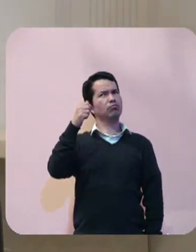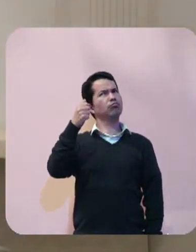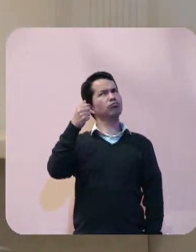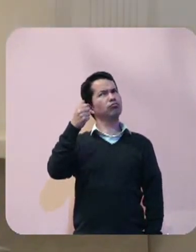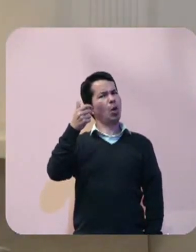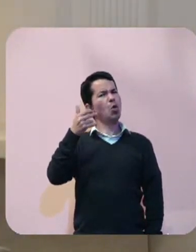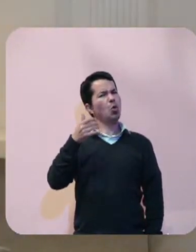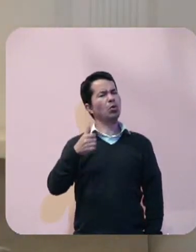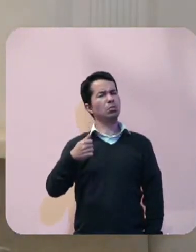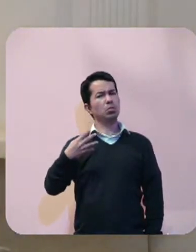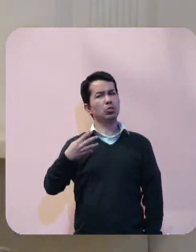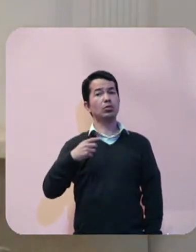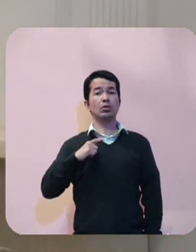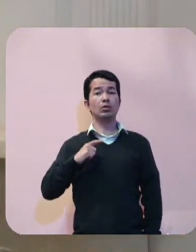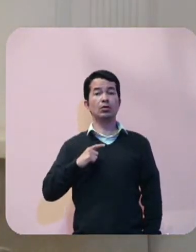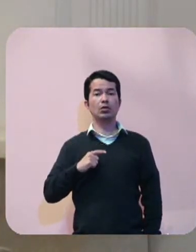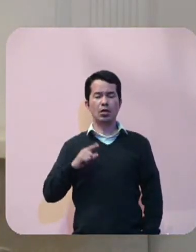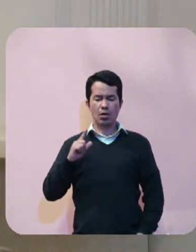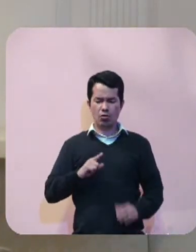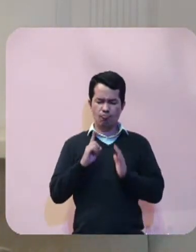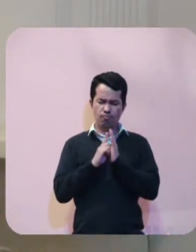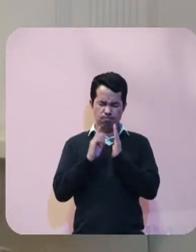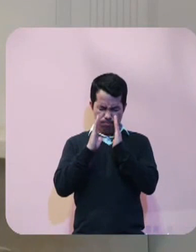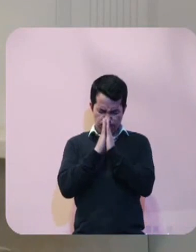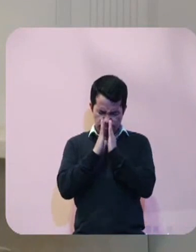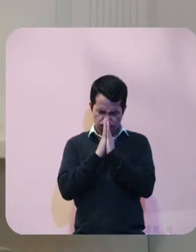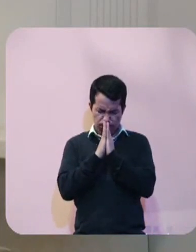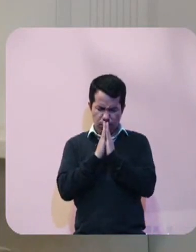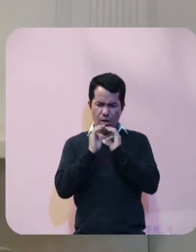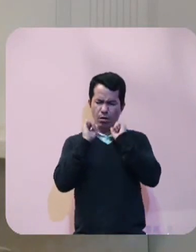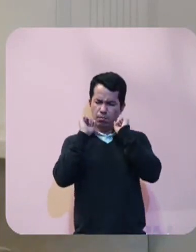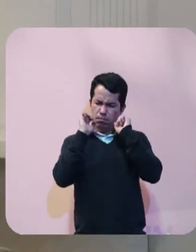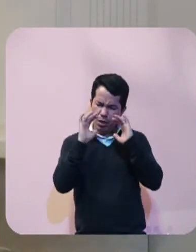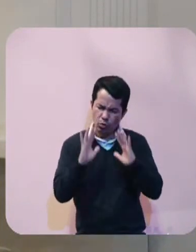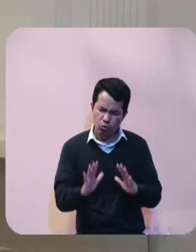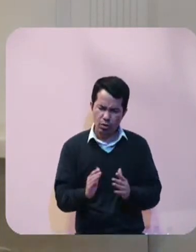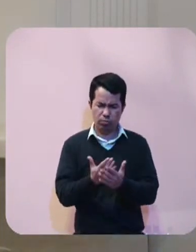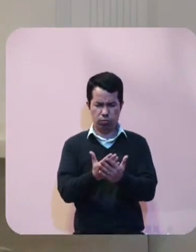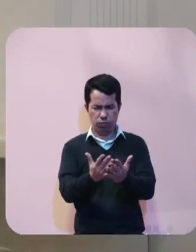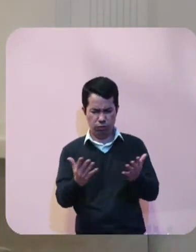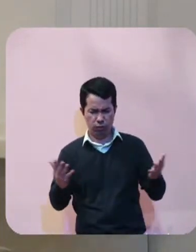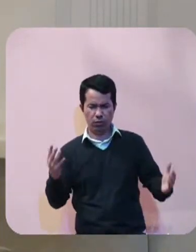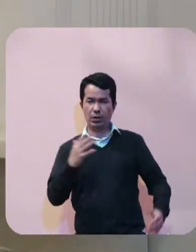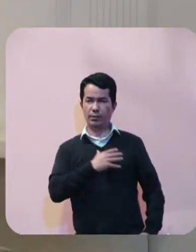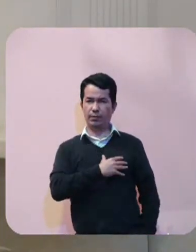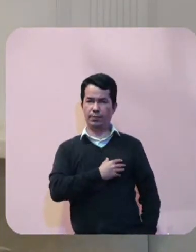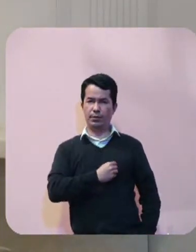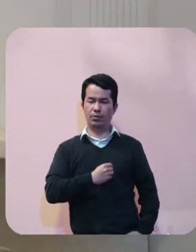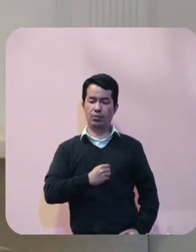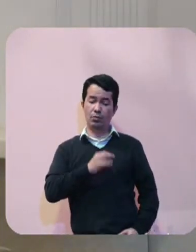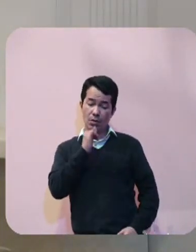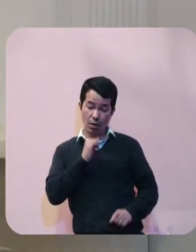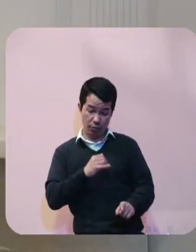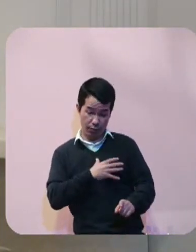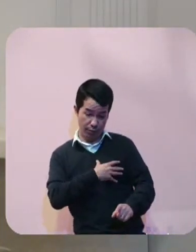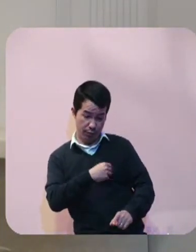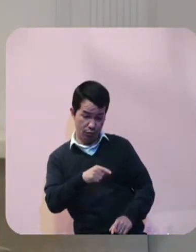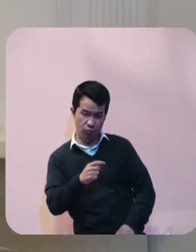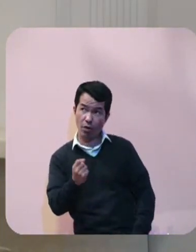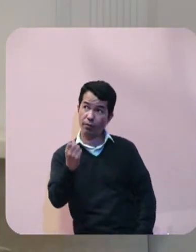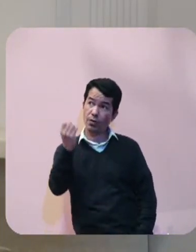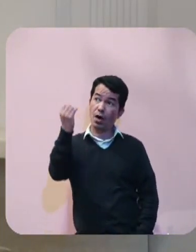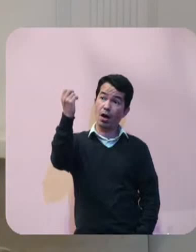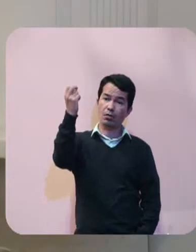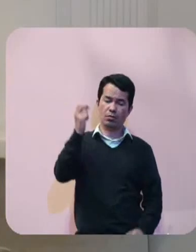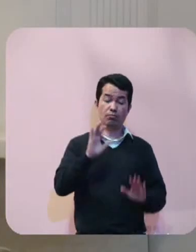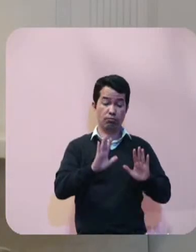14, abençoando os seus filhos. Então, quando o filho vai sair para fazer uma viagem, eles oram essa